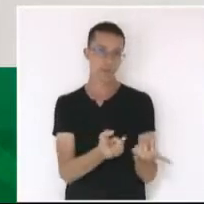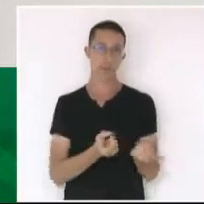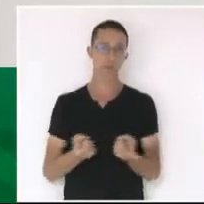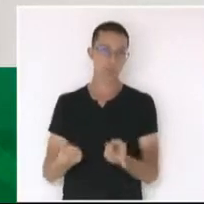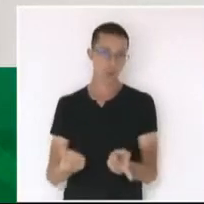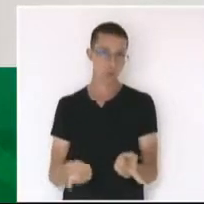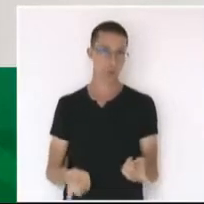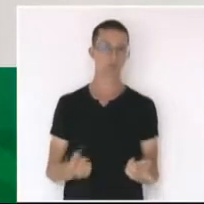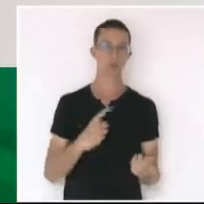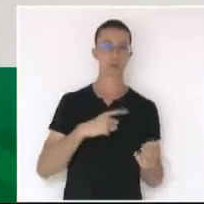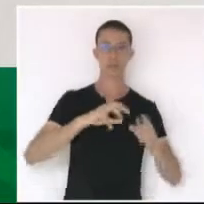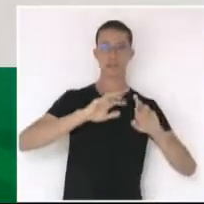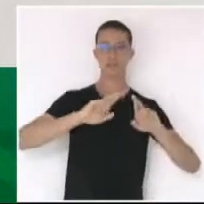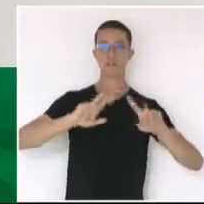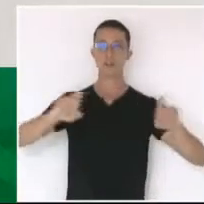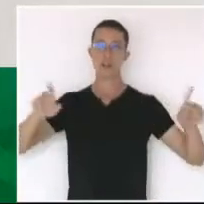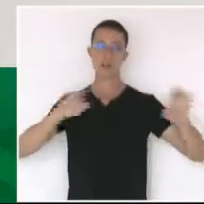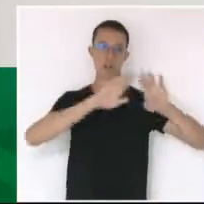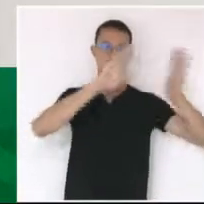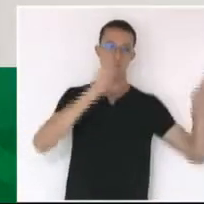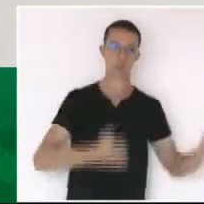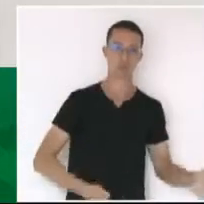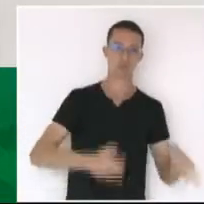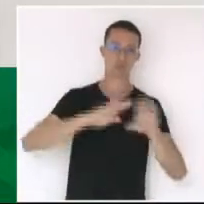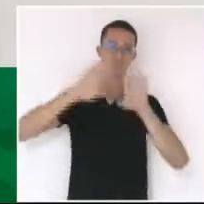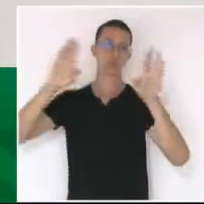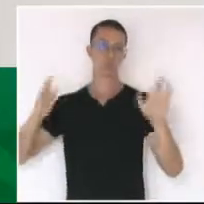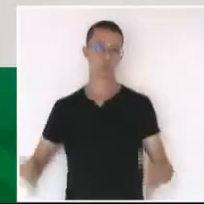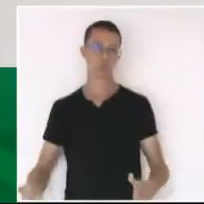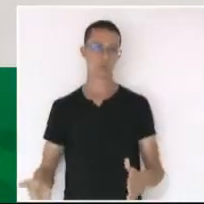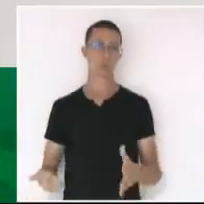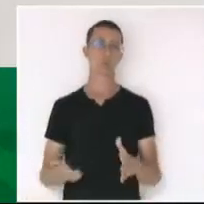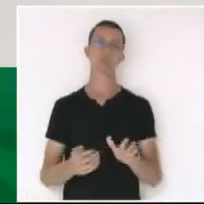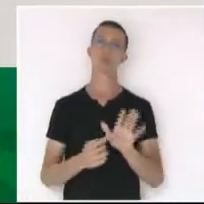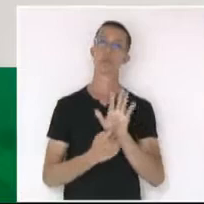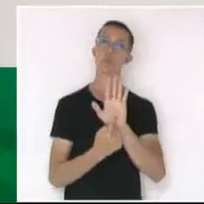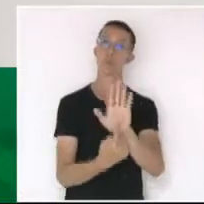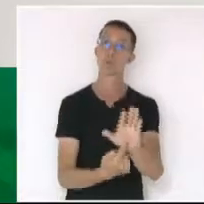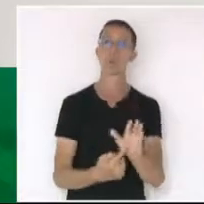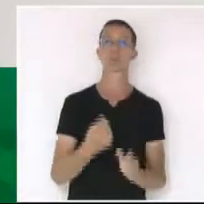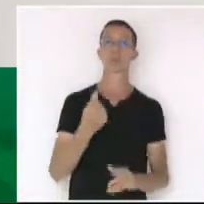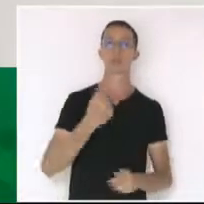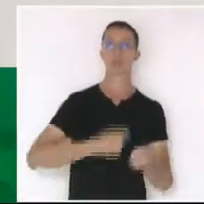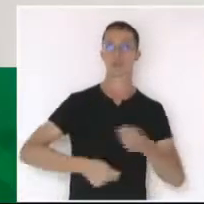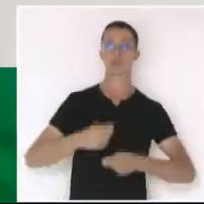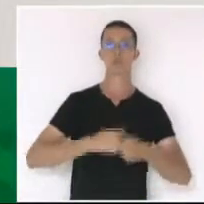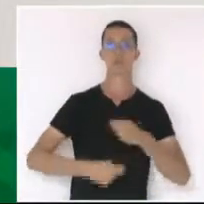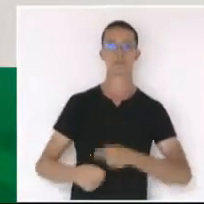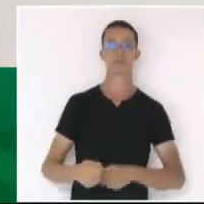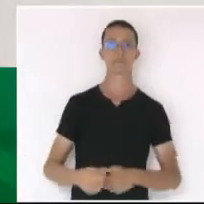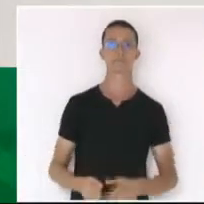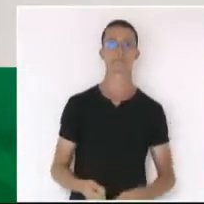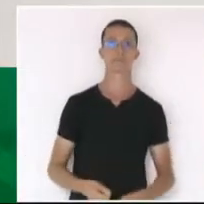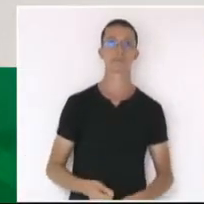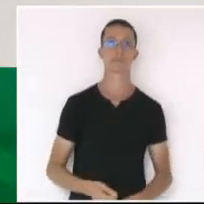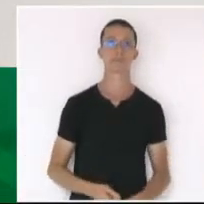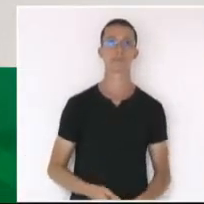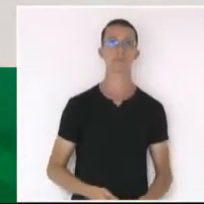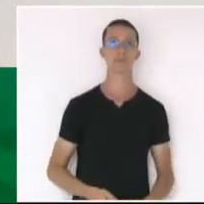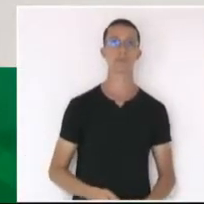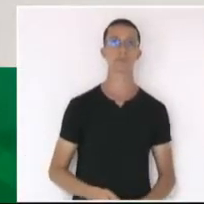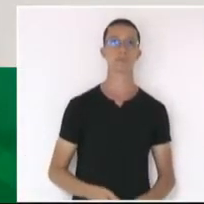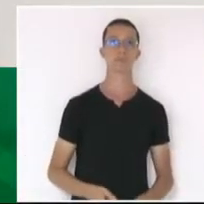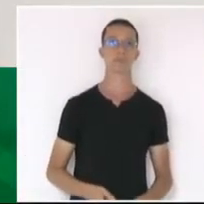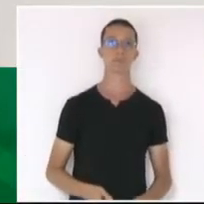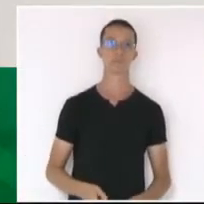diversos expositores mostrando realmente um lado importante da nossa economia e uma organização